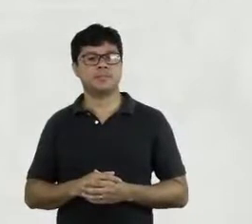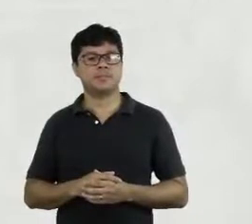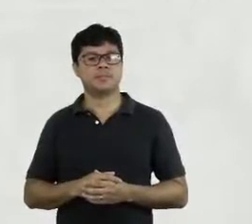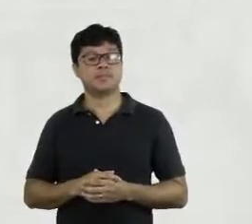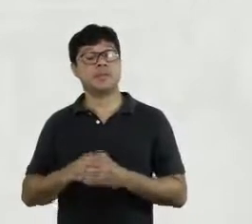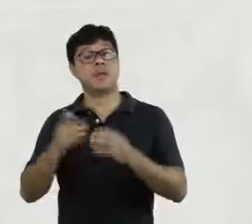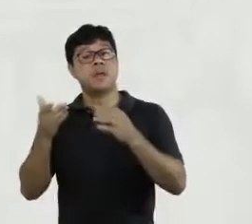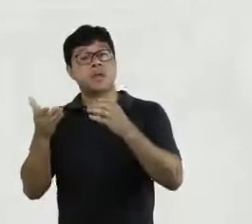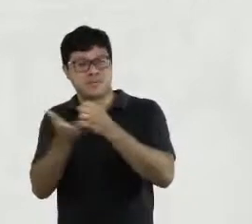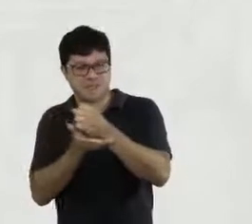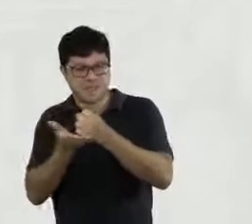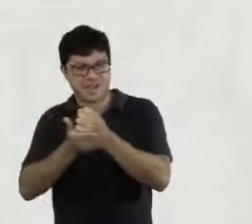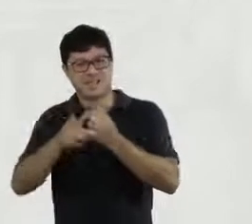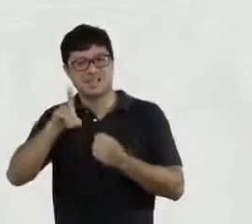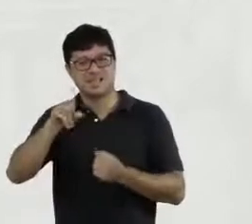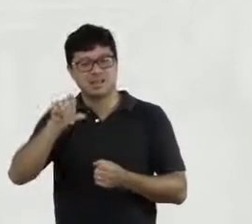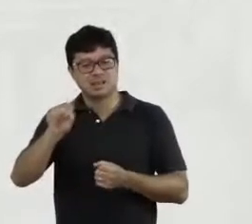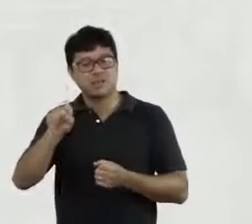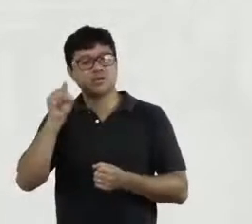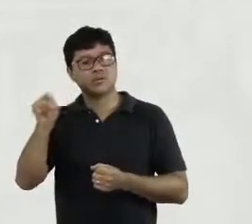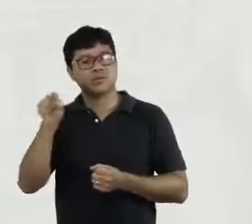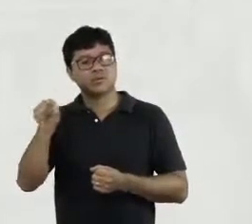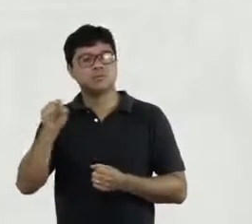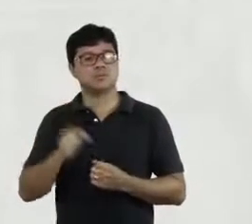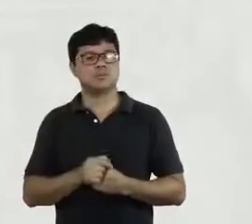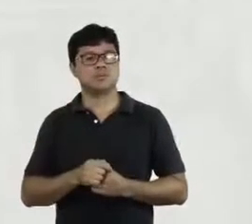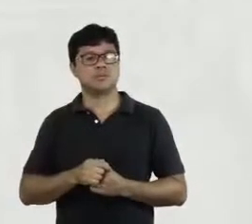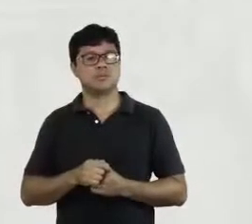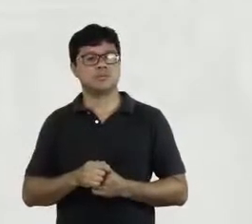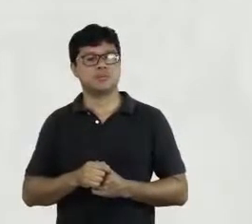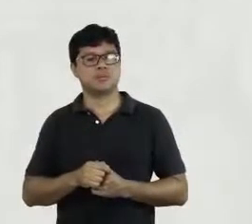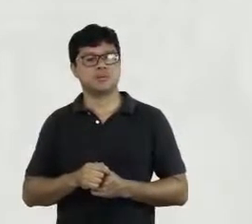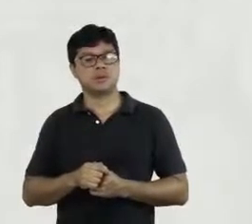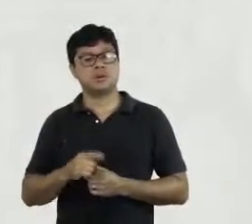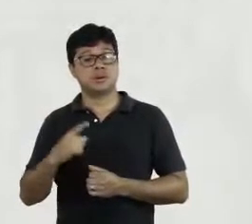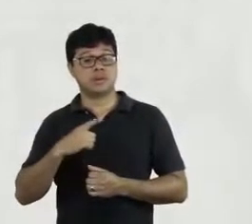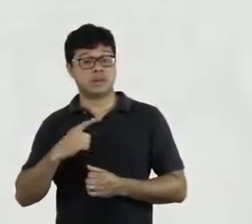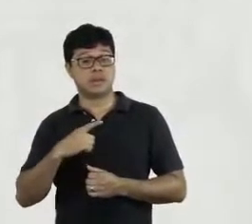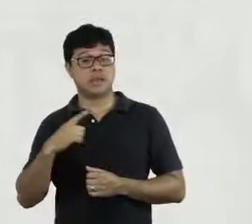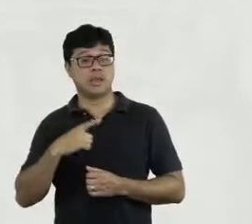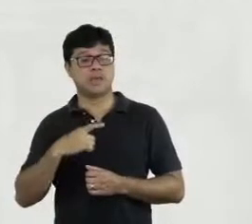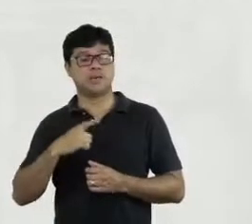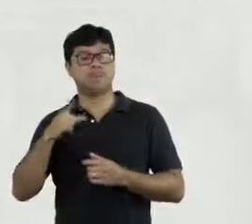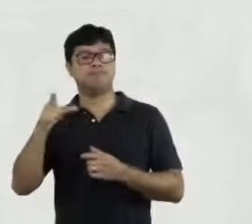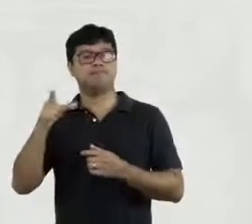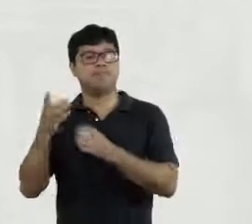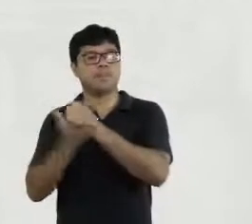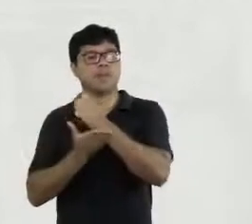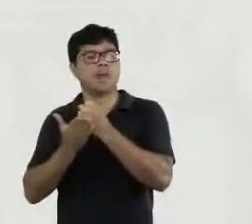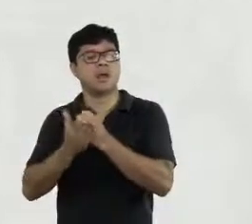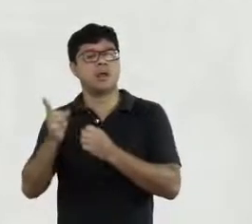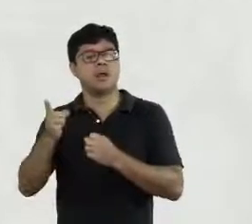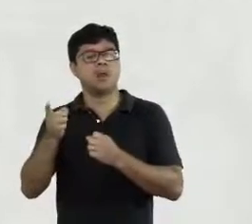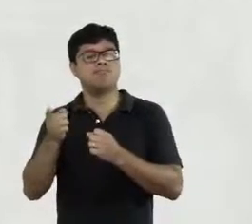Essa base de dados é Listen of Stolen Books, é uma base de dados